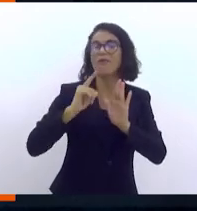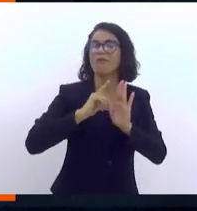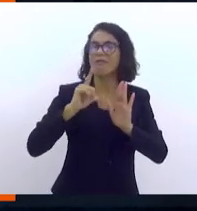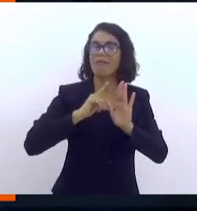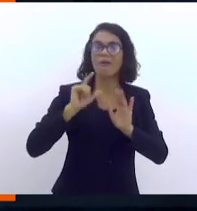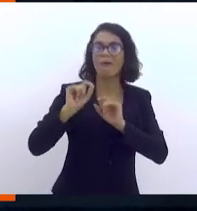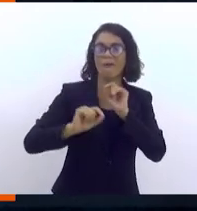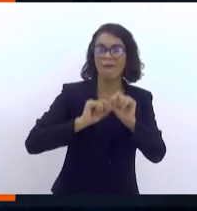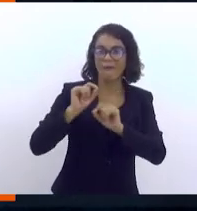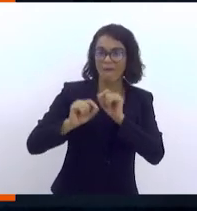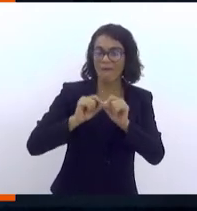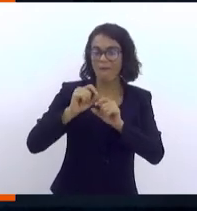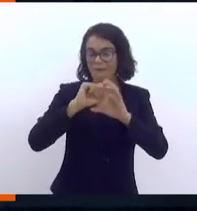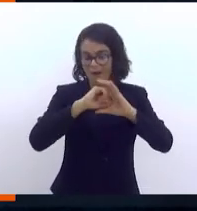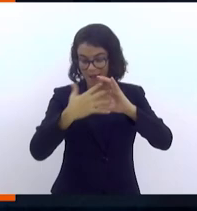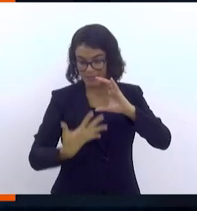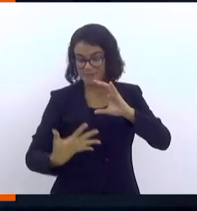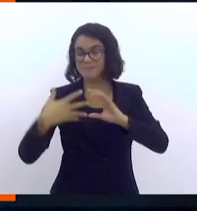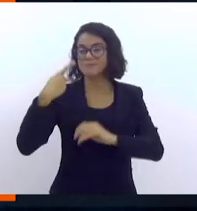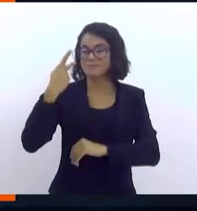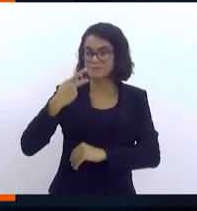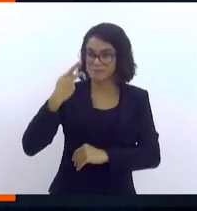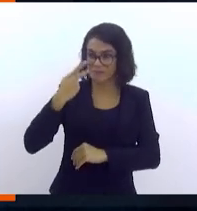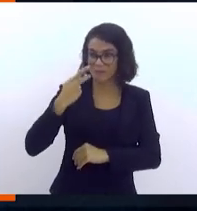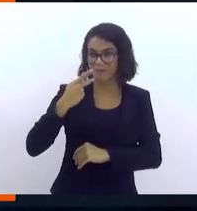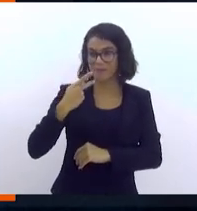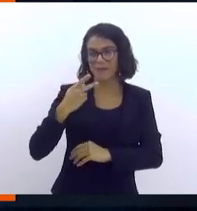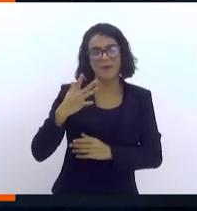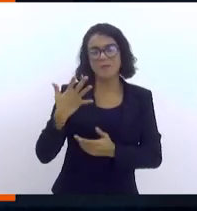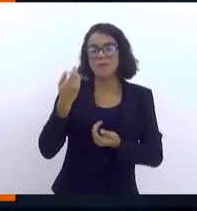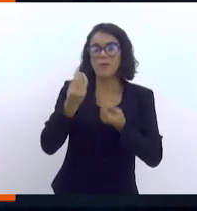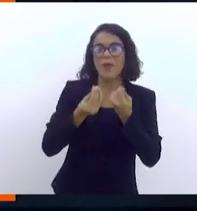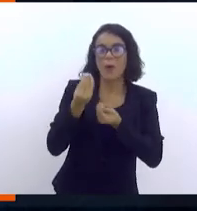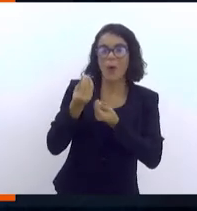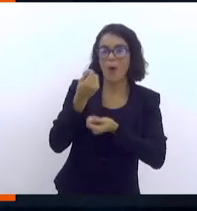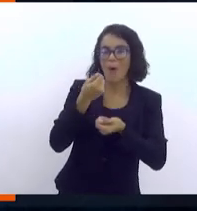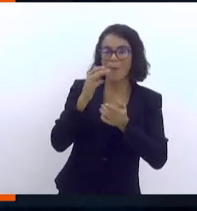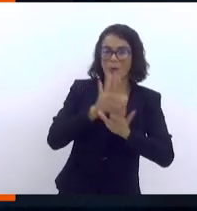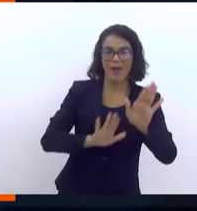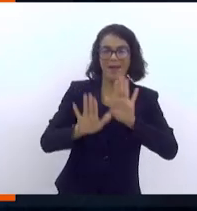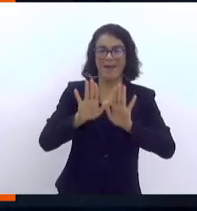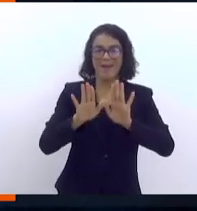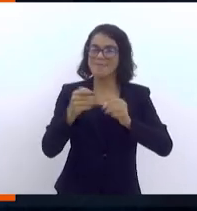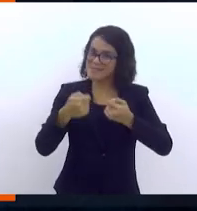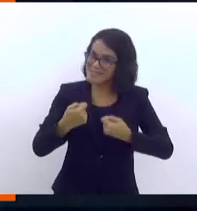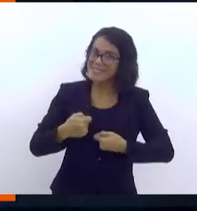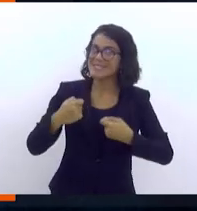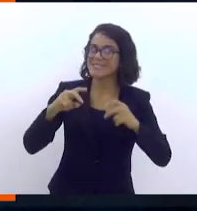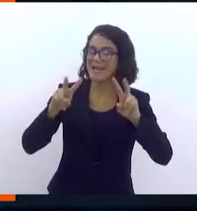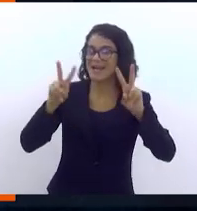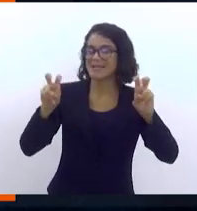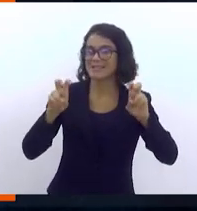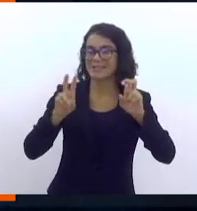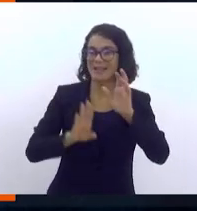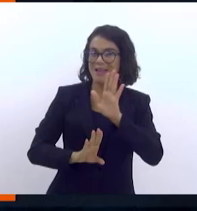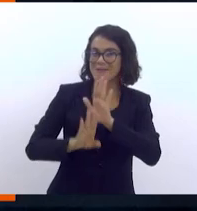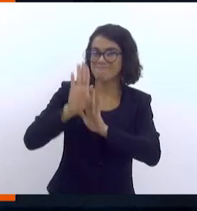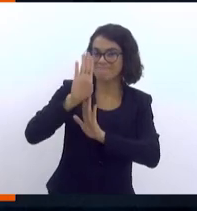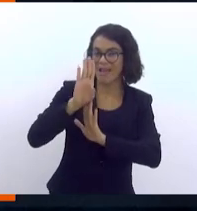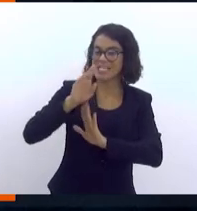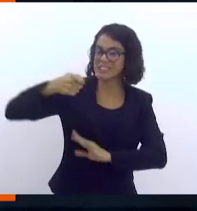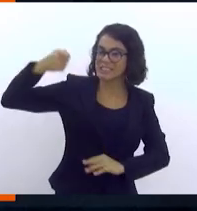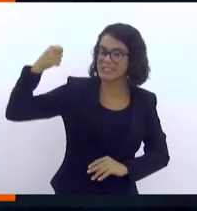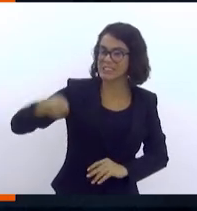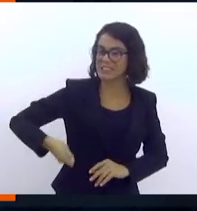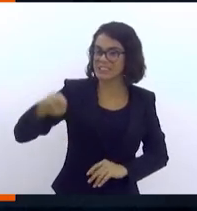questão de trazer o aspecto político é inevitável falar sobre esses assuntos sem a gente falar do avanço da Extrema direita